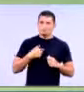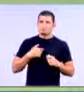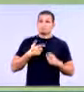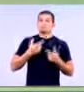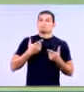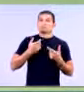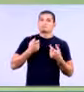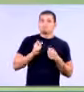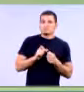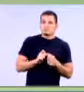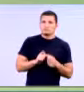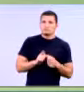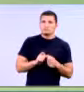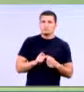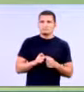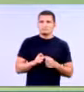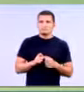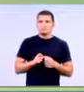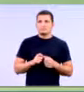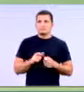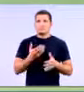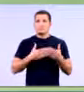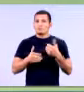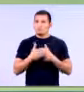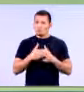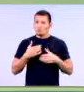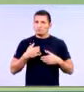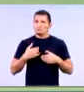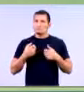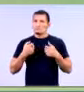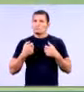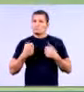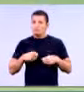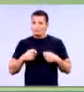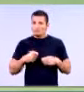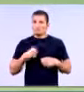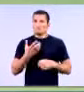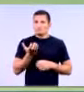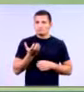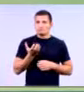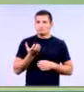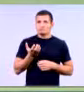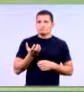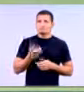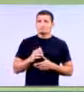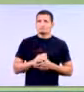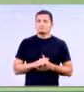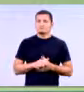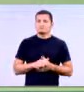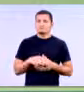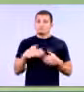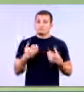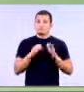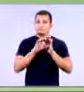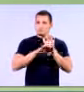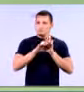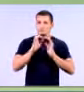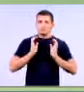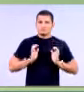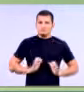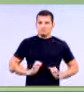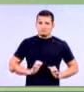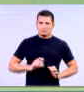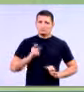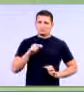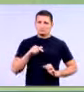E nem tudo que eu devo, eu quero. Portanto, os conceitos de ética se remetem a